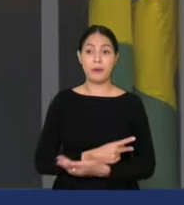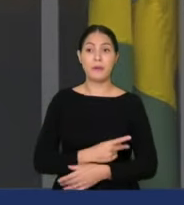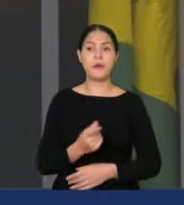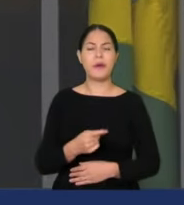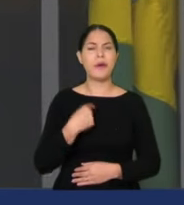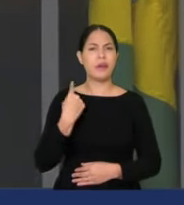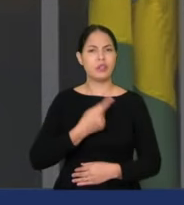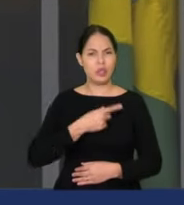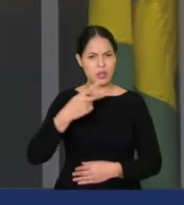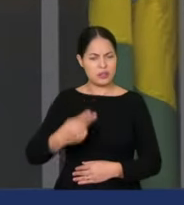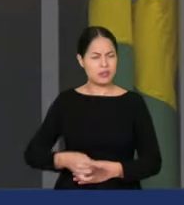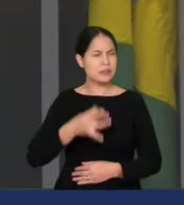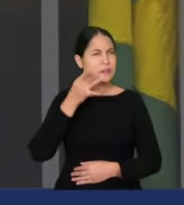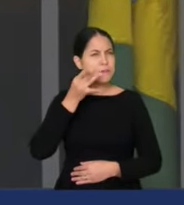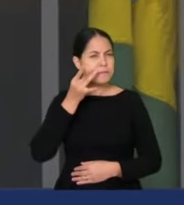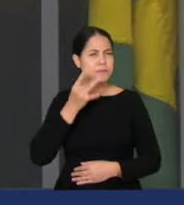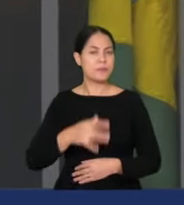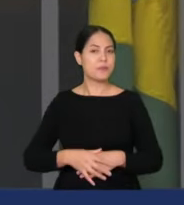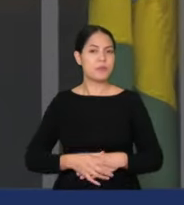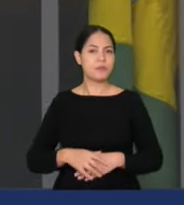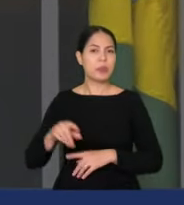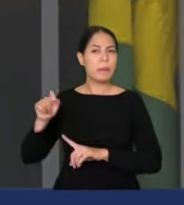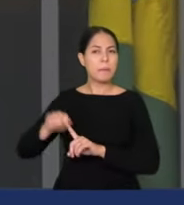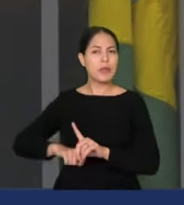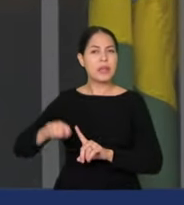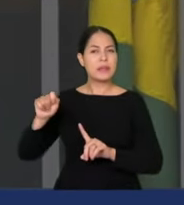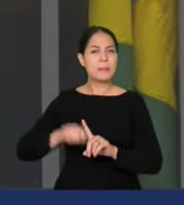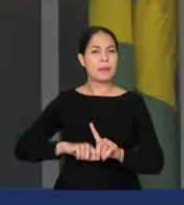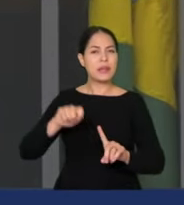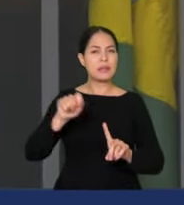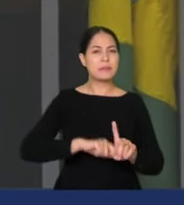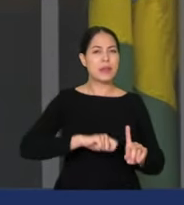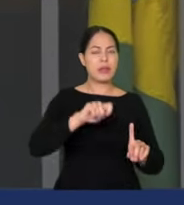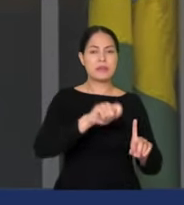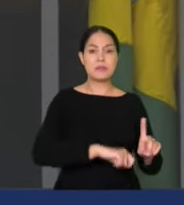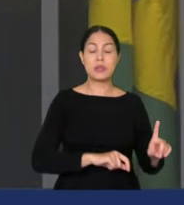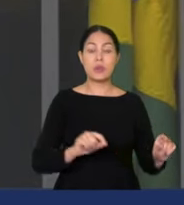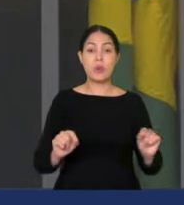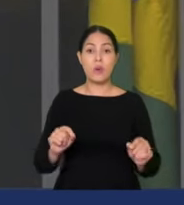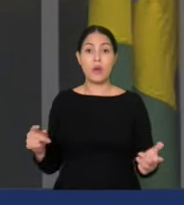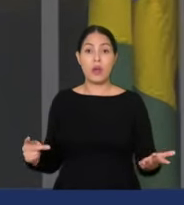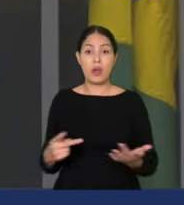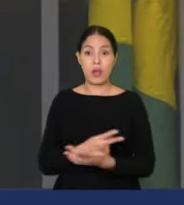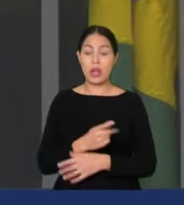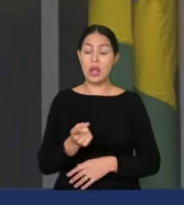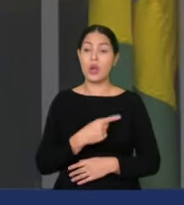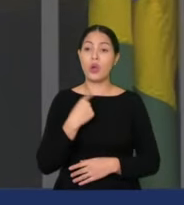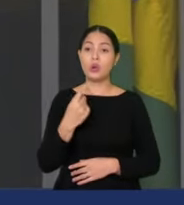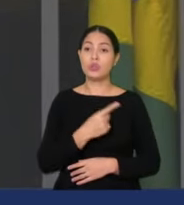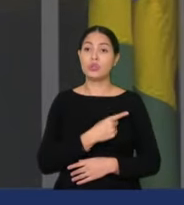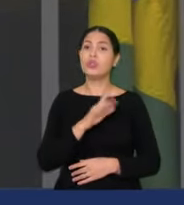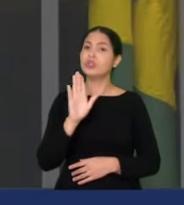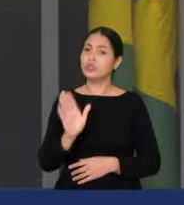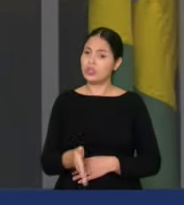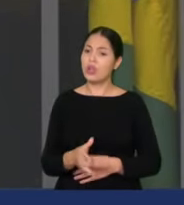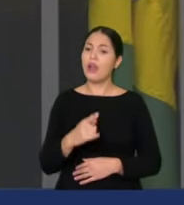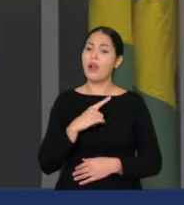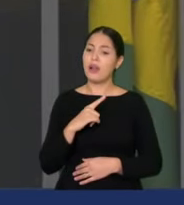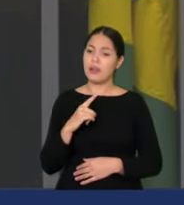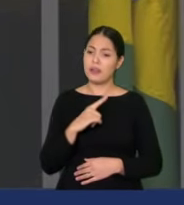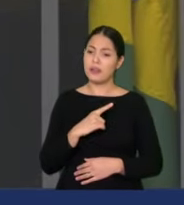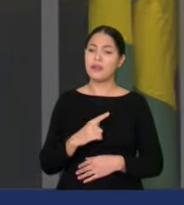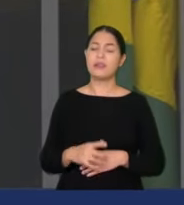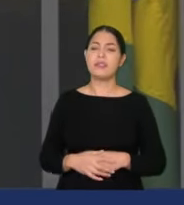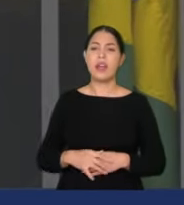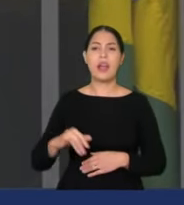por meses os nossos reservatórios já com condições de fornecer